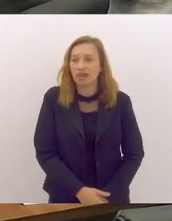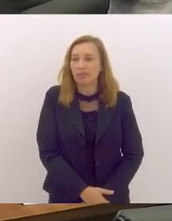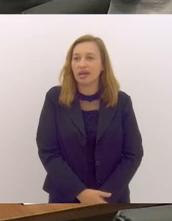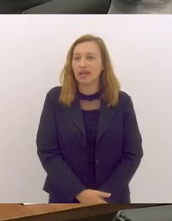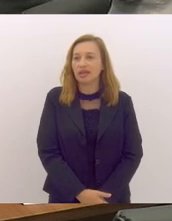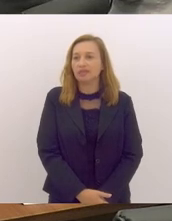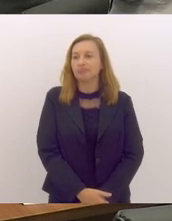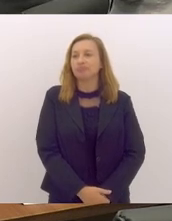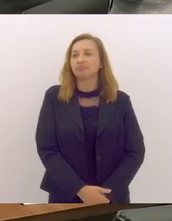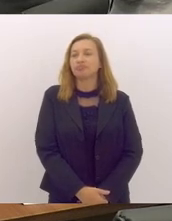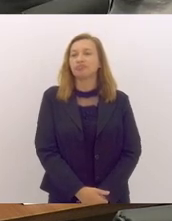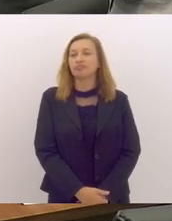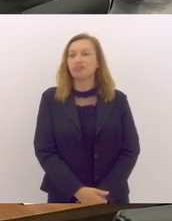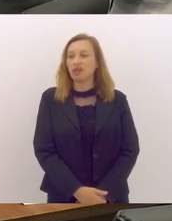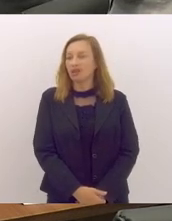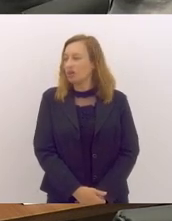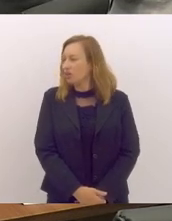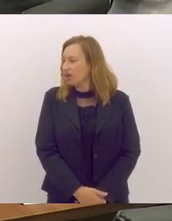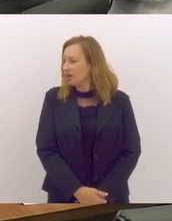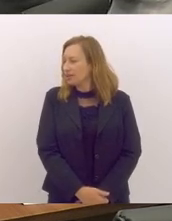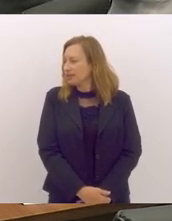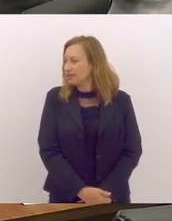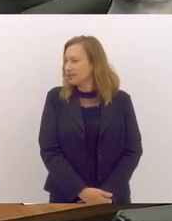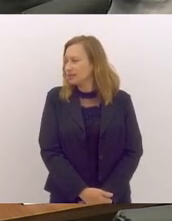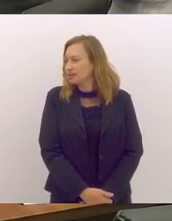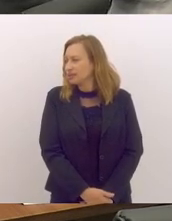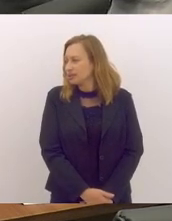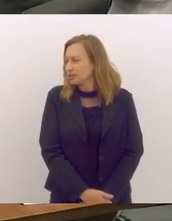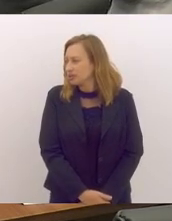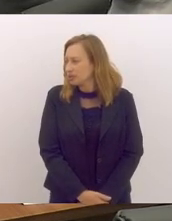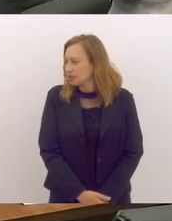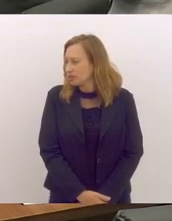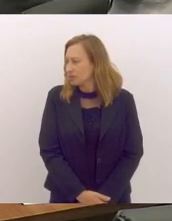É isso aí. Quem tem voto, vota.